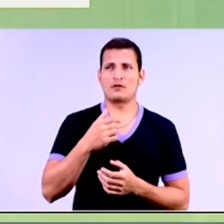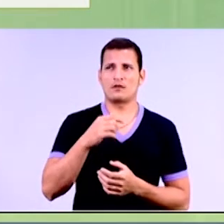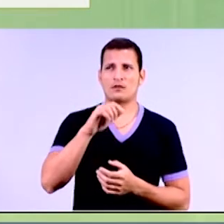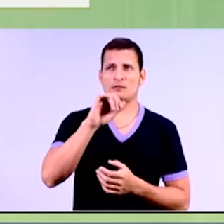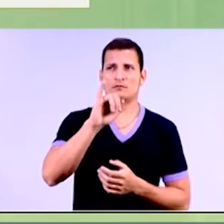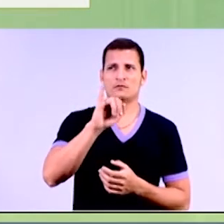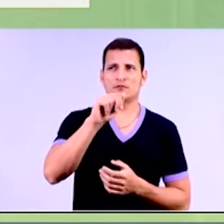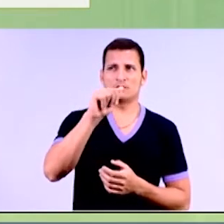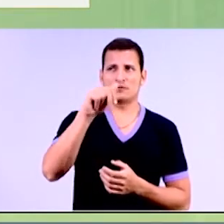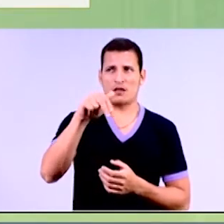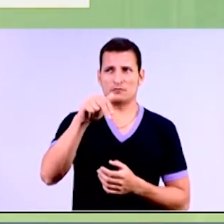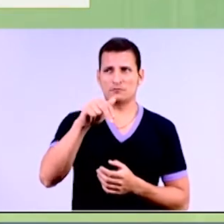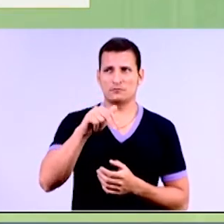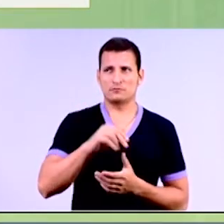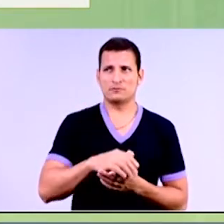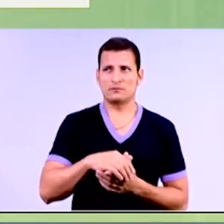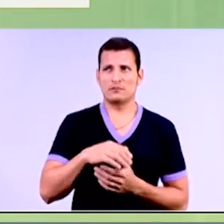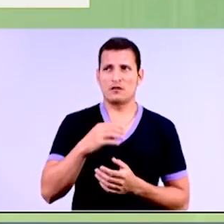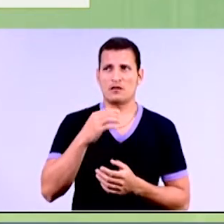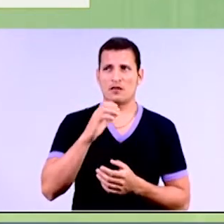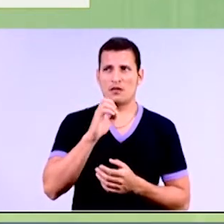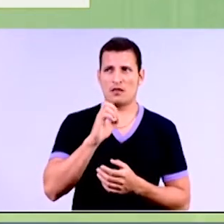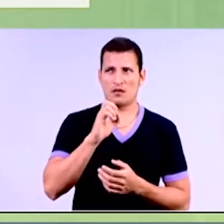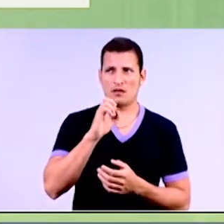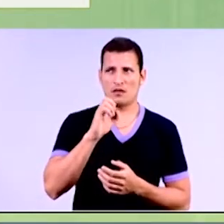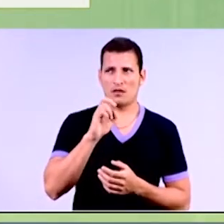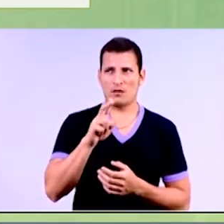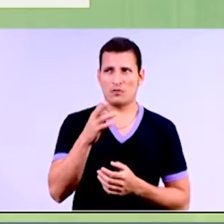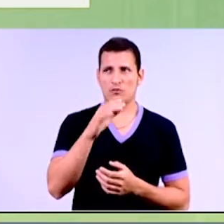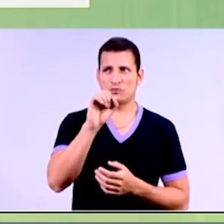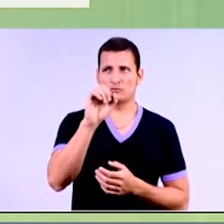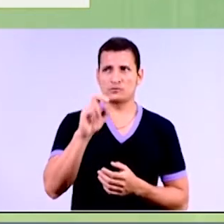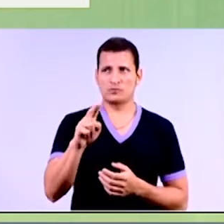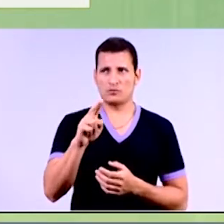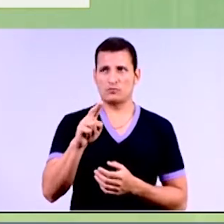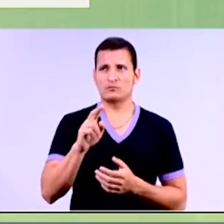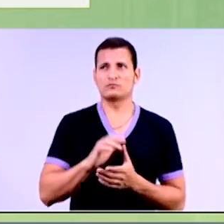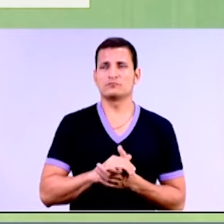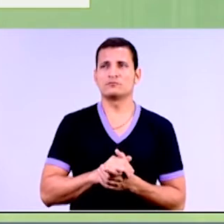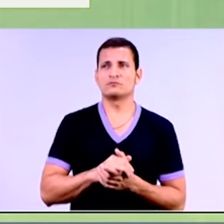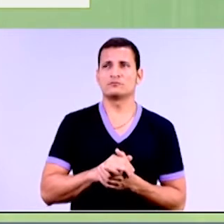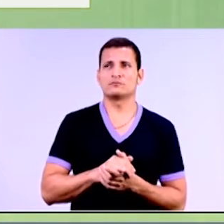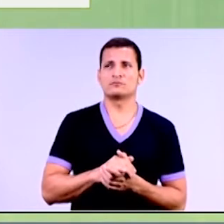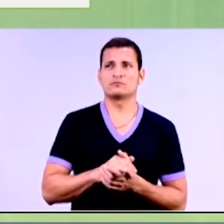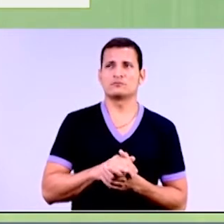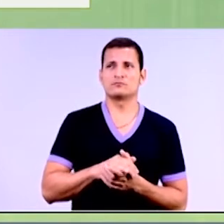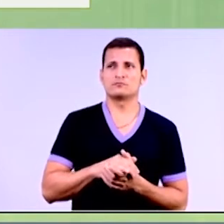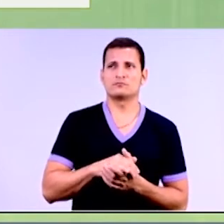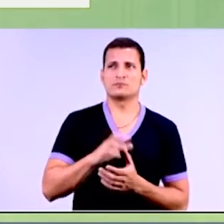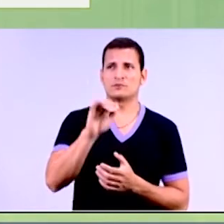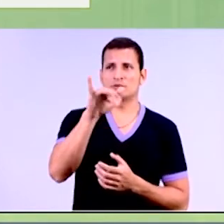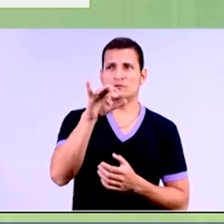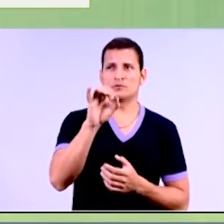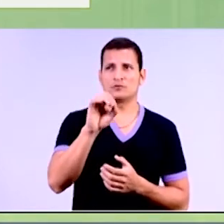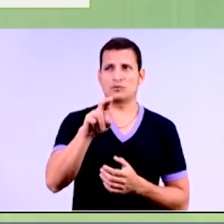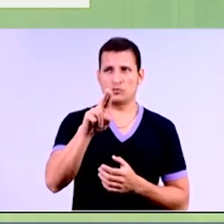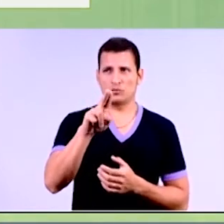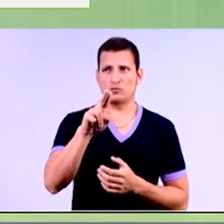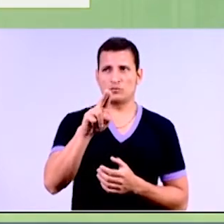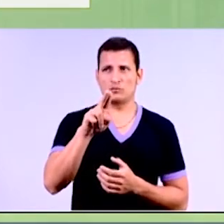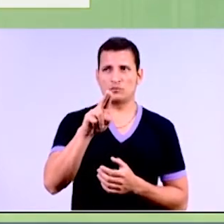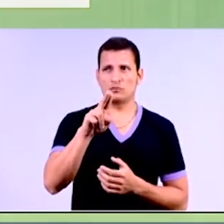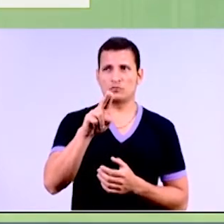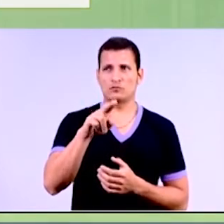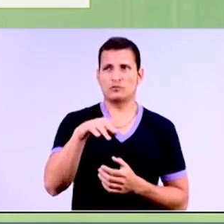ou eu estou. O verbo to be significa ser ou estar. You are, ou a forma contracta you're, você é ou